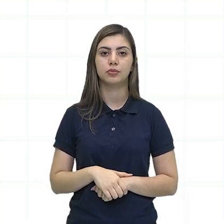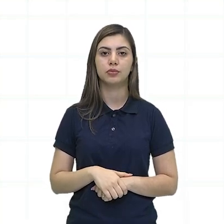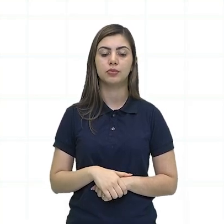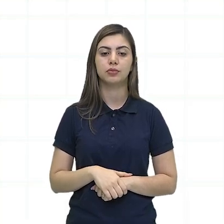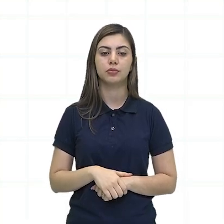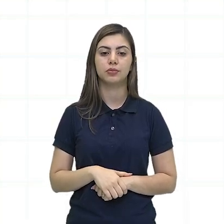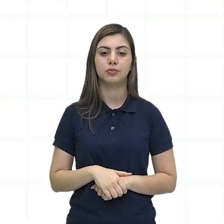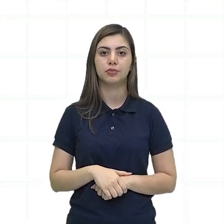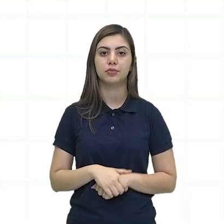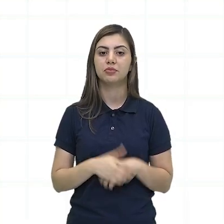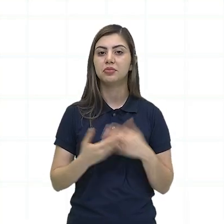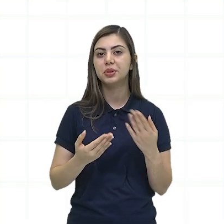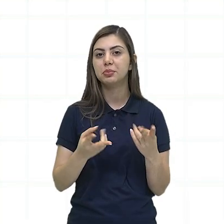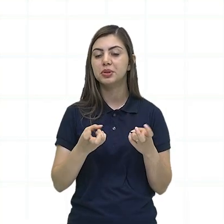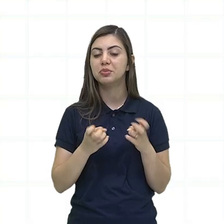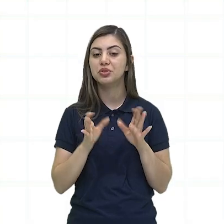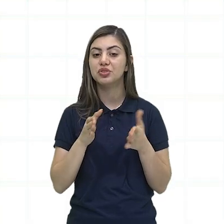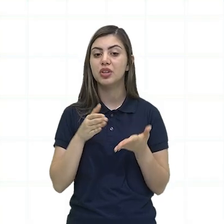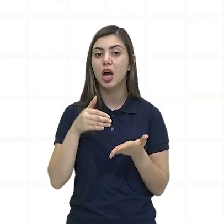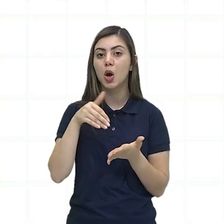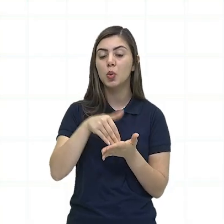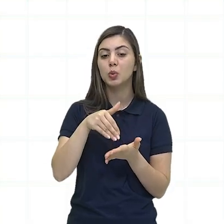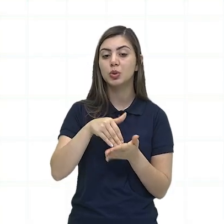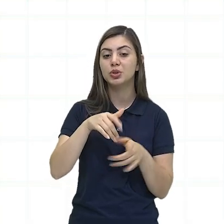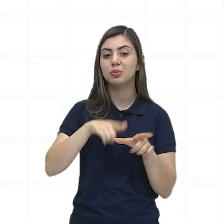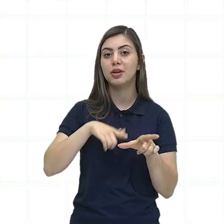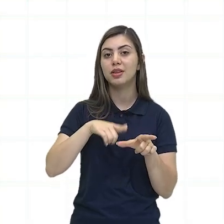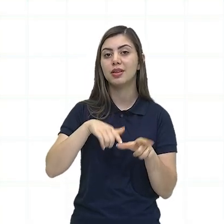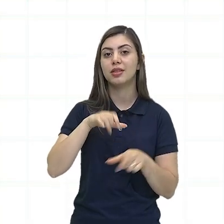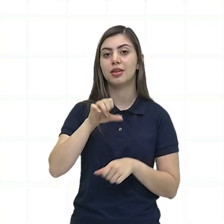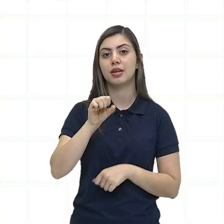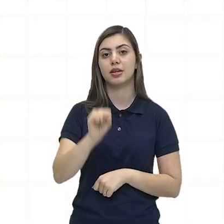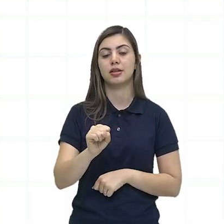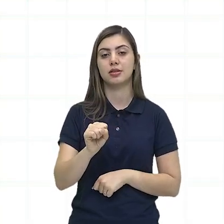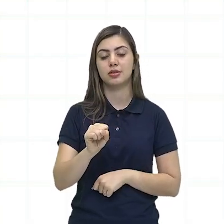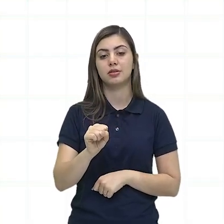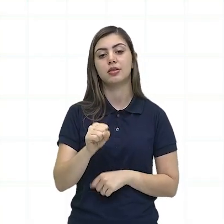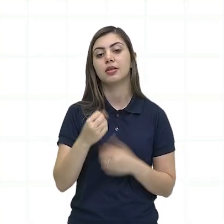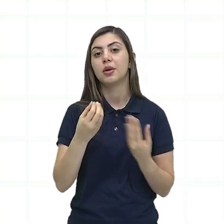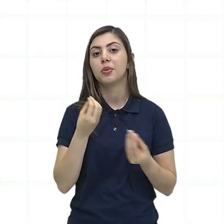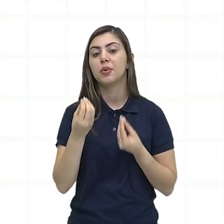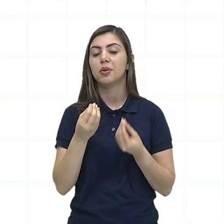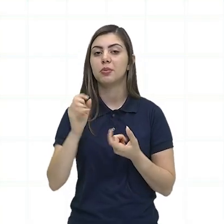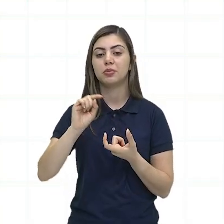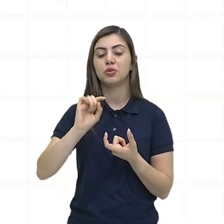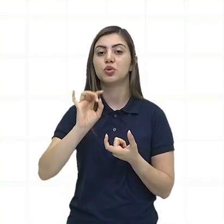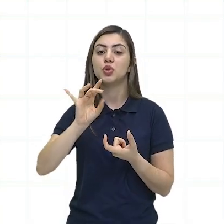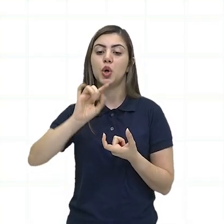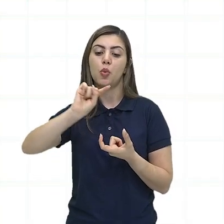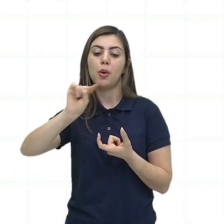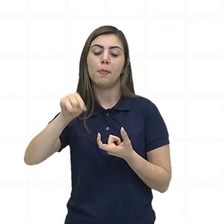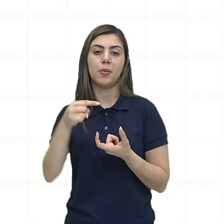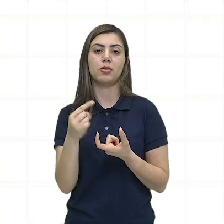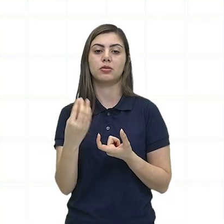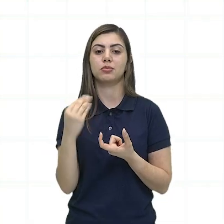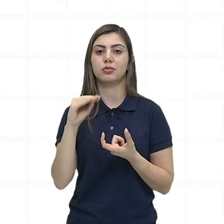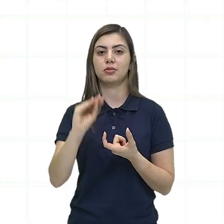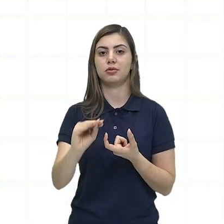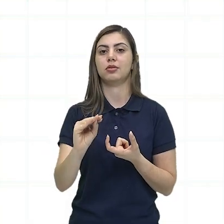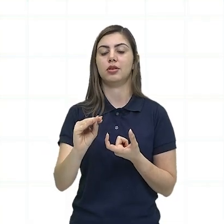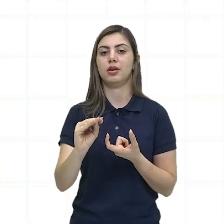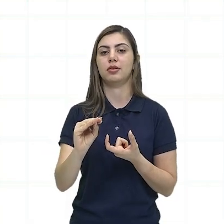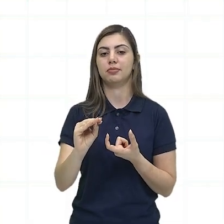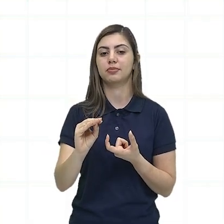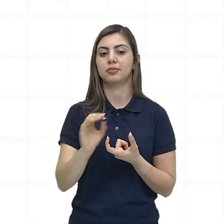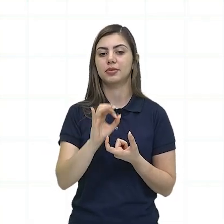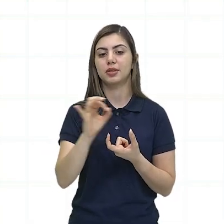watch. Já terminou em S. O que eu vou fazer? Coloco o apóstrofo aqui depois do S